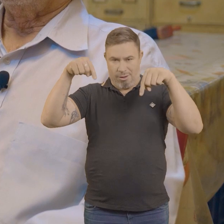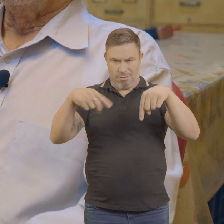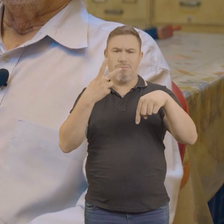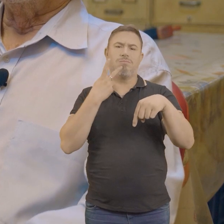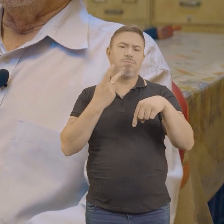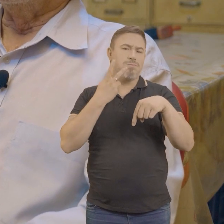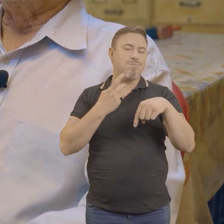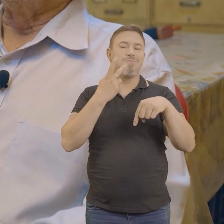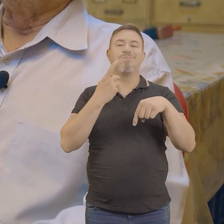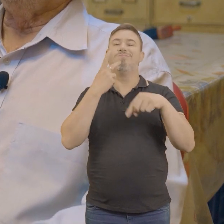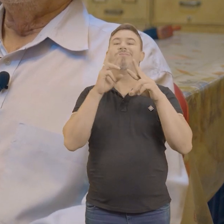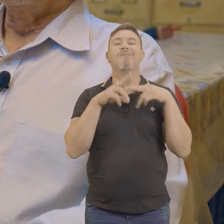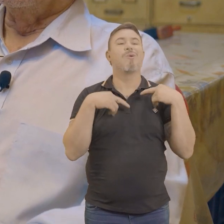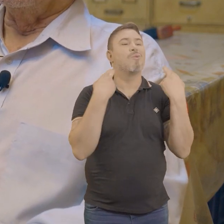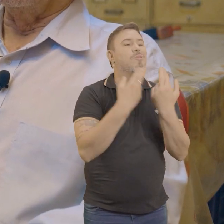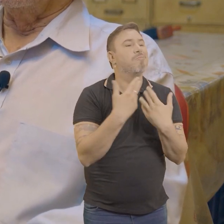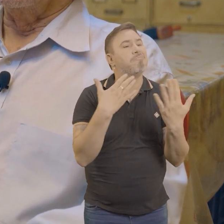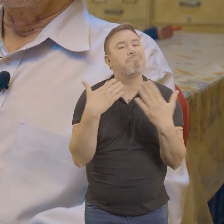Fortaleza se reuniam